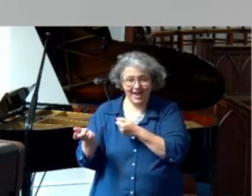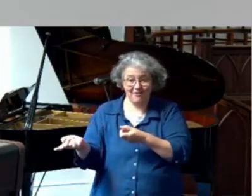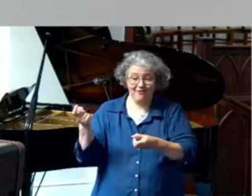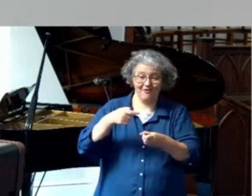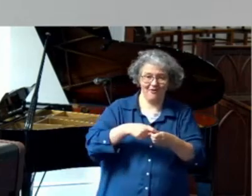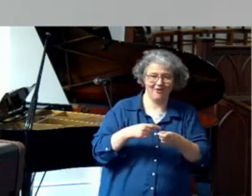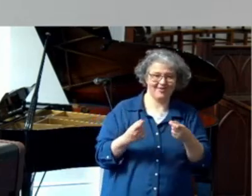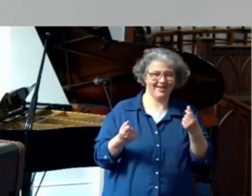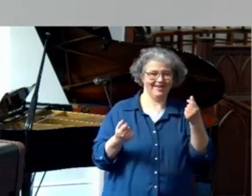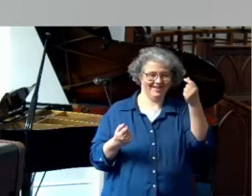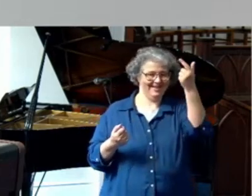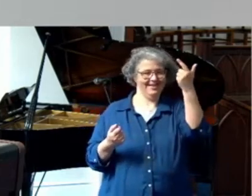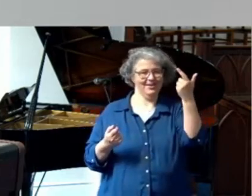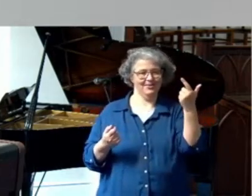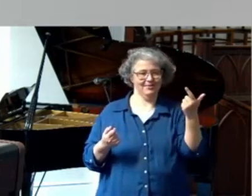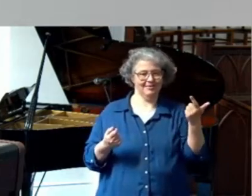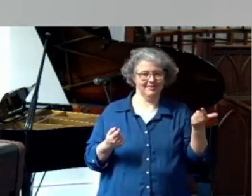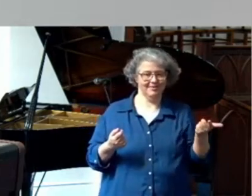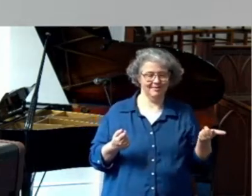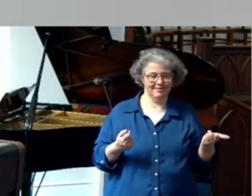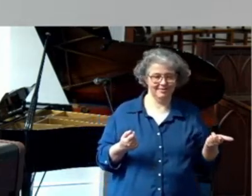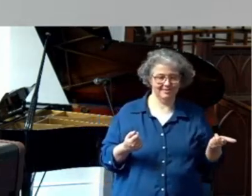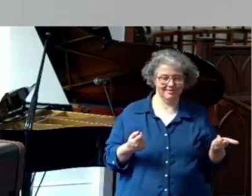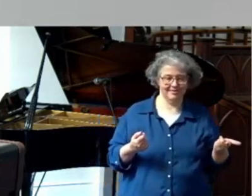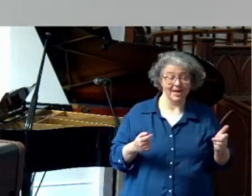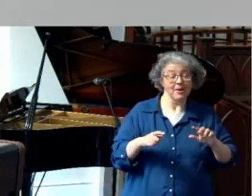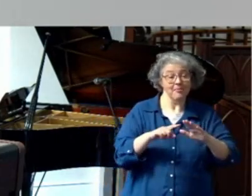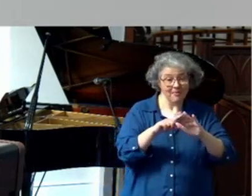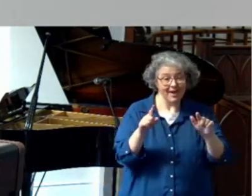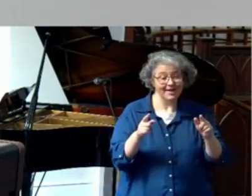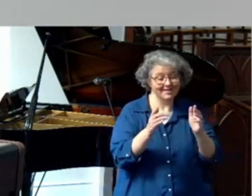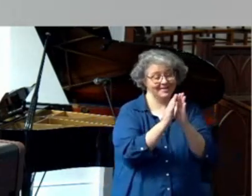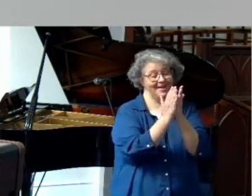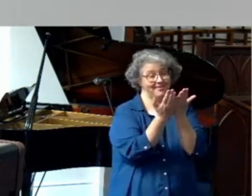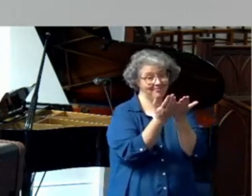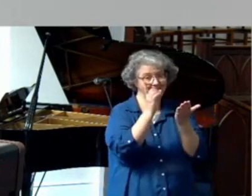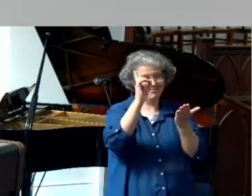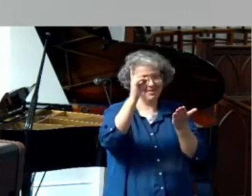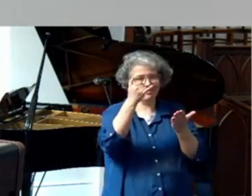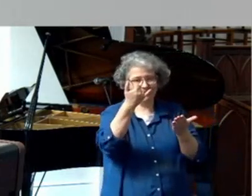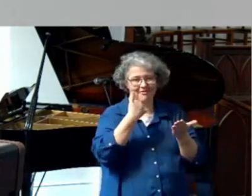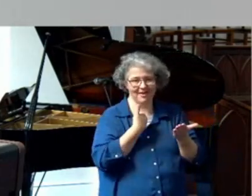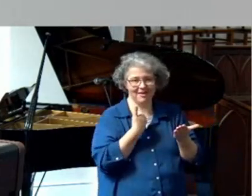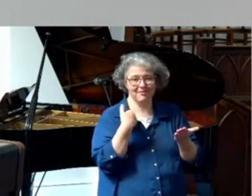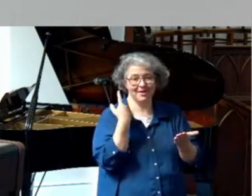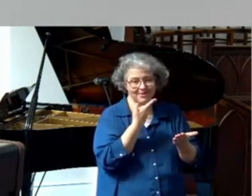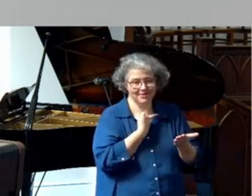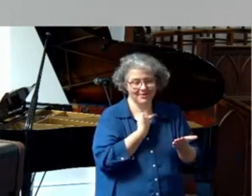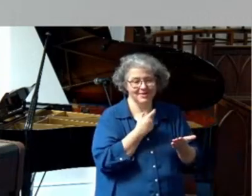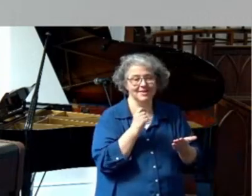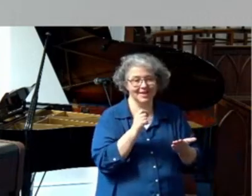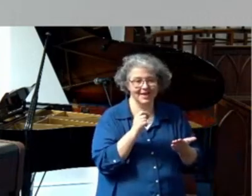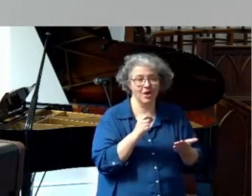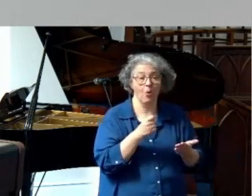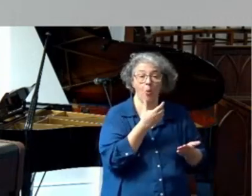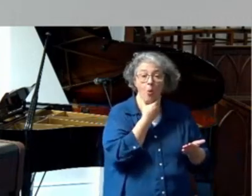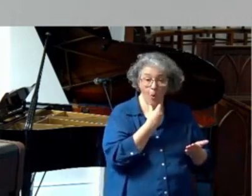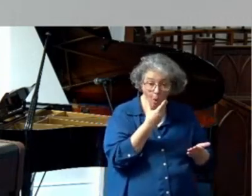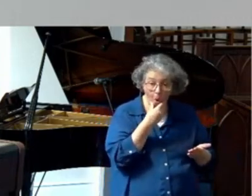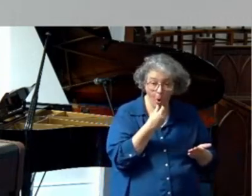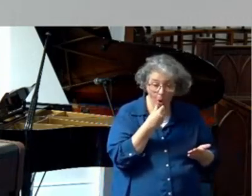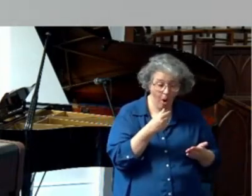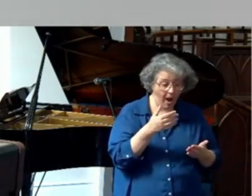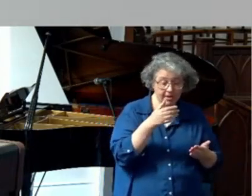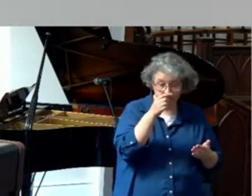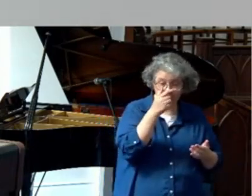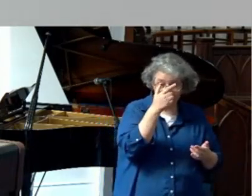coração do homem traça o seu caminho, mas é o Senhor que dirige os passos. O que dizer então de Lucas 12,